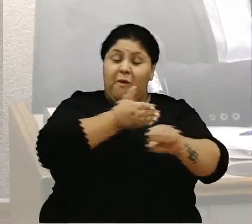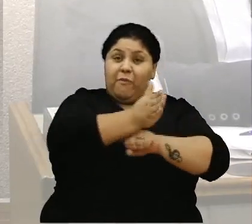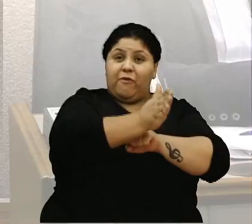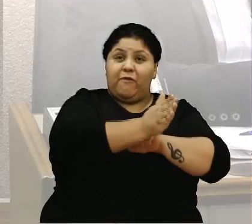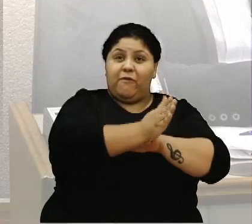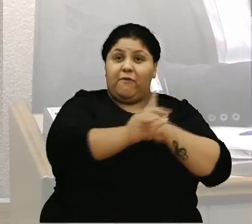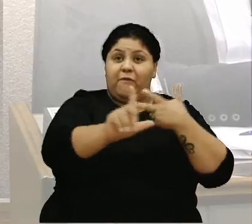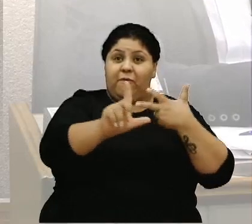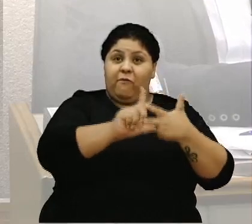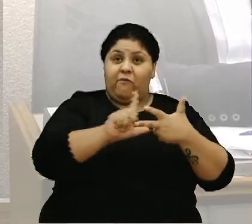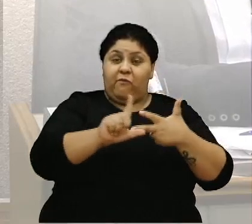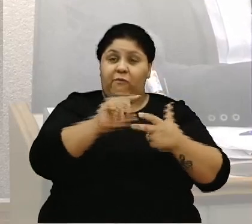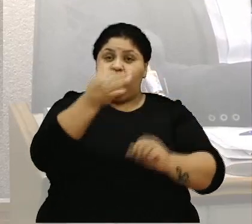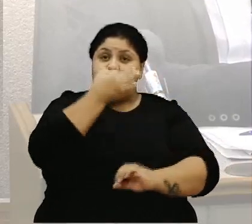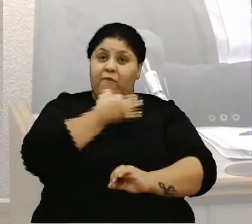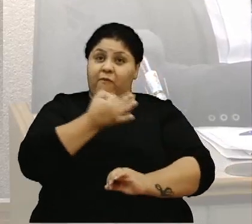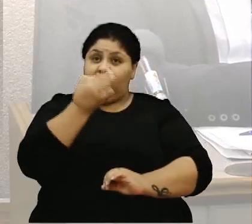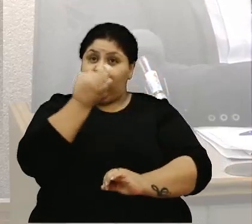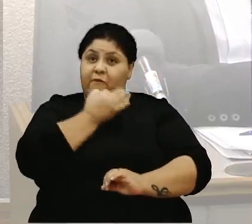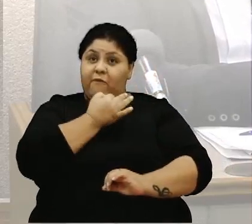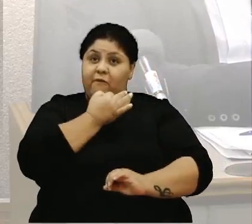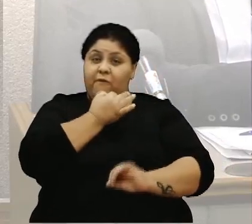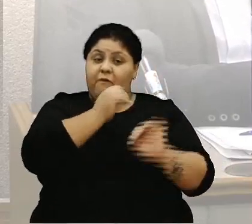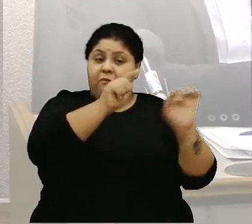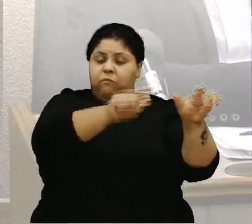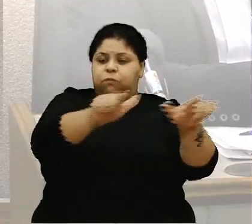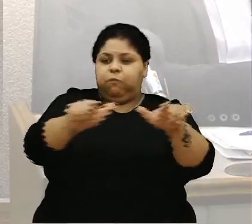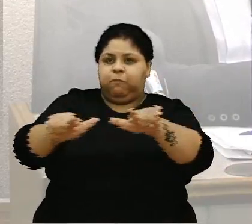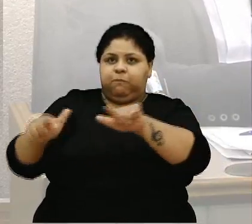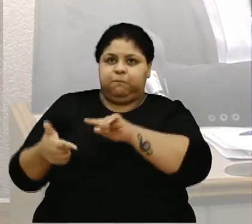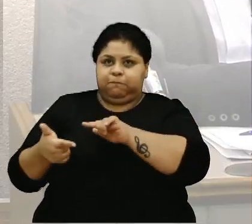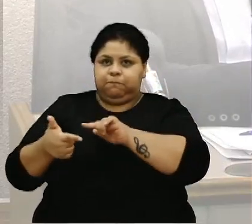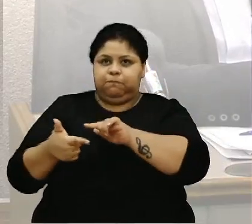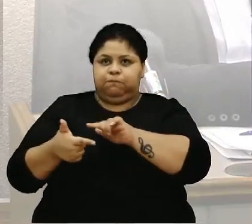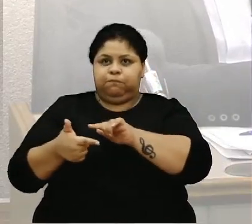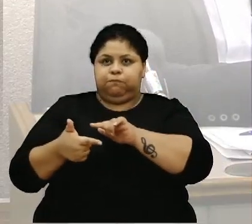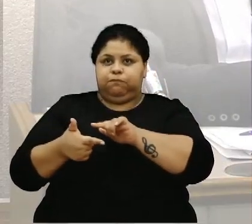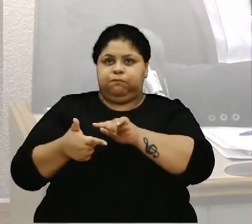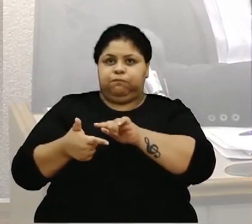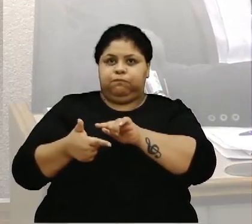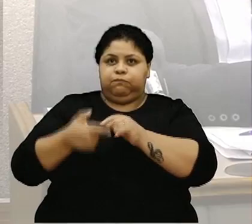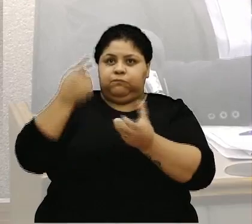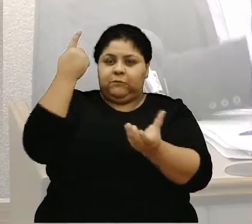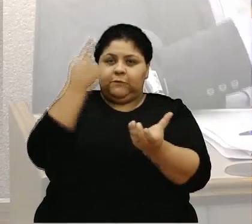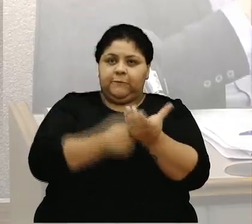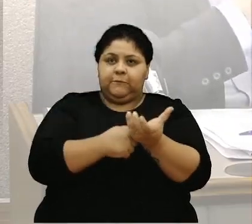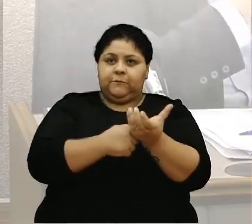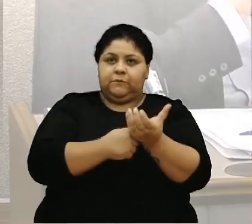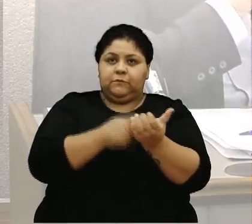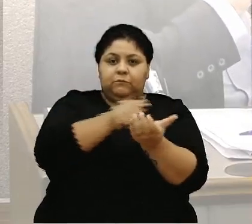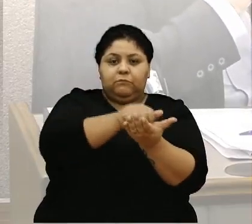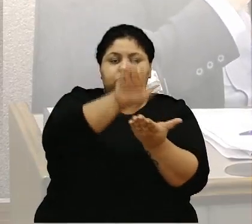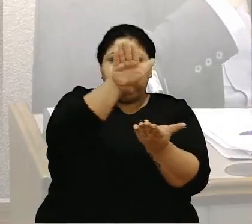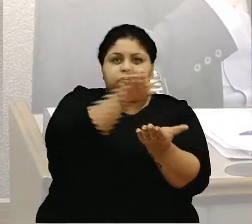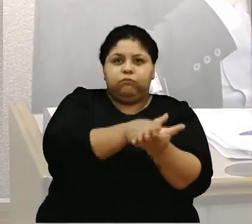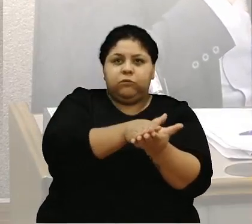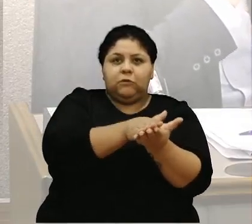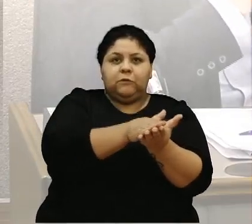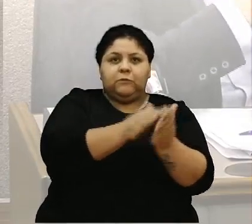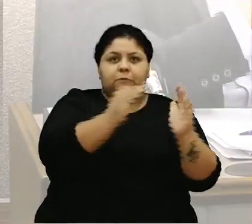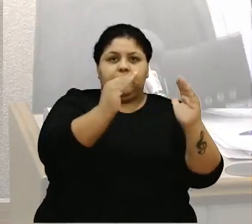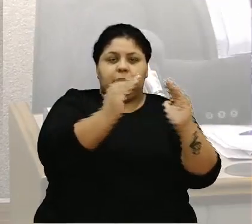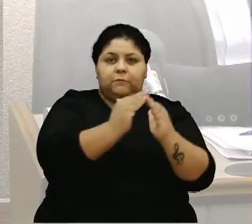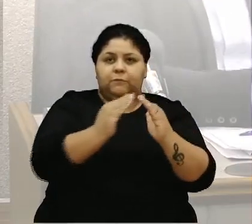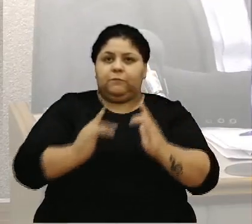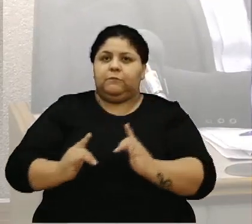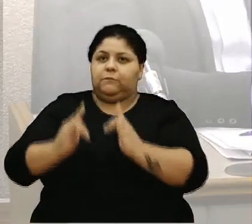para o município de Caxias do Sul permutar áreas de sua propriedade como forma de indenização de imóvel particular